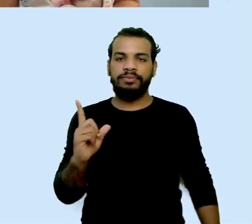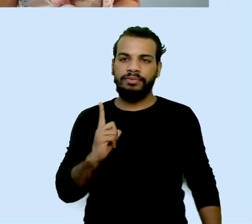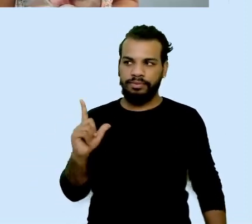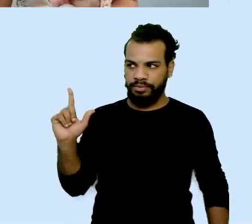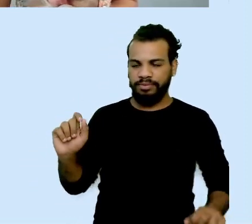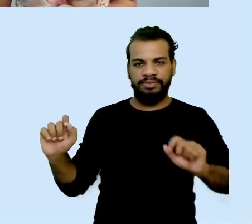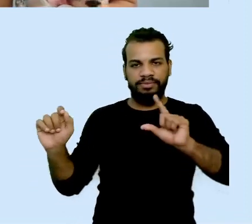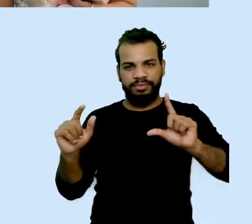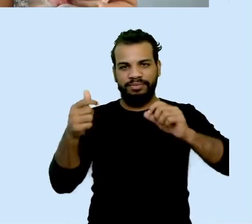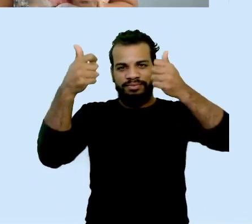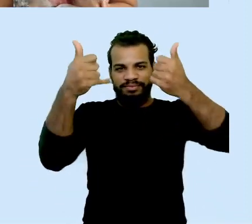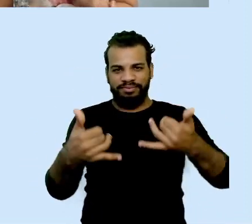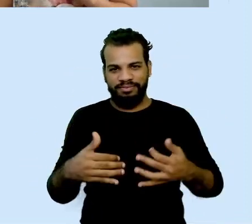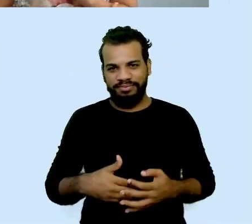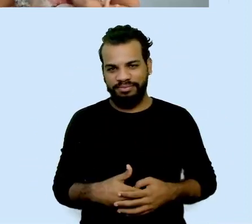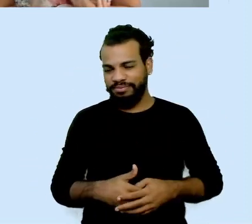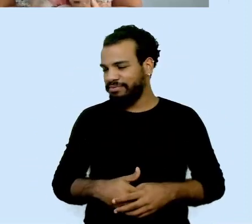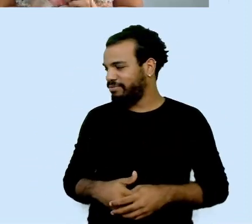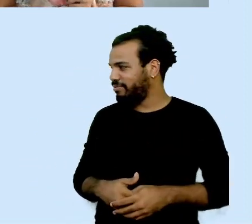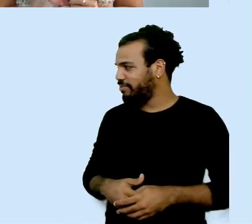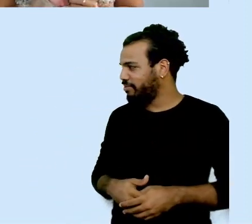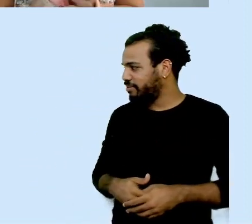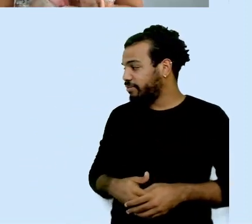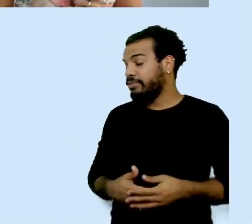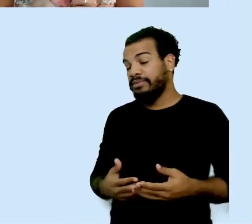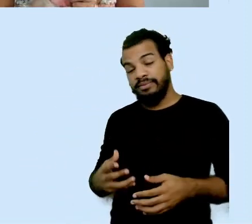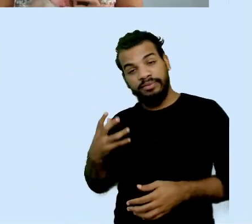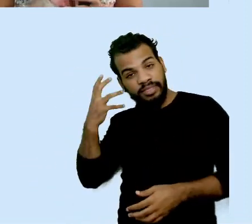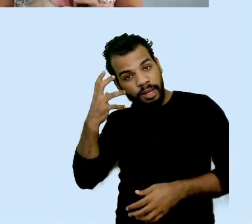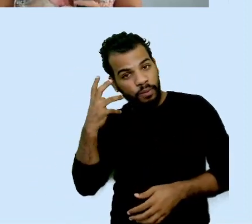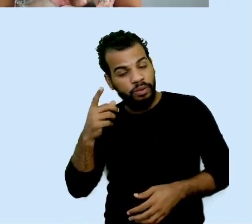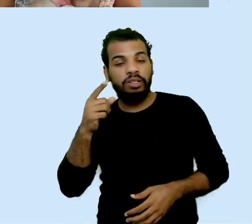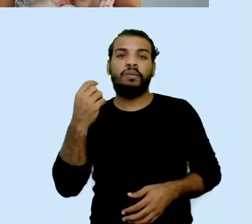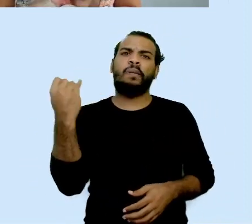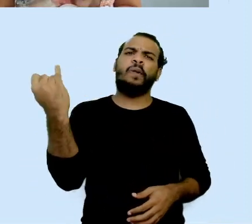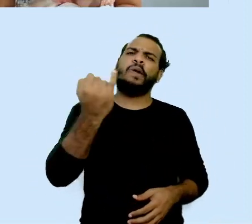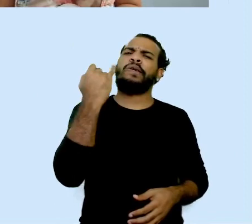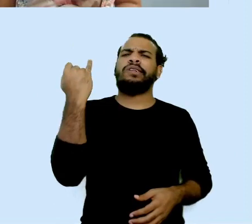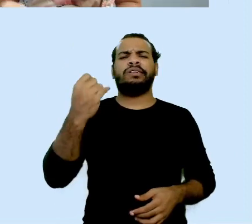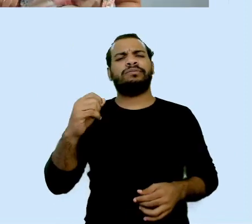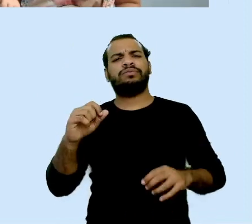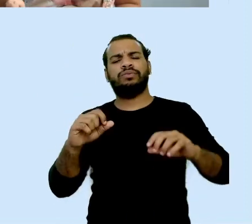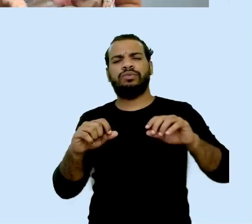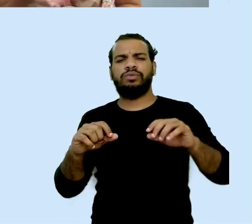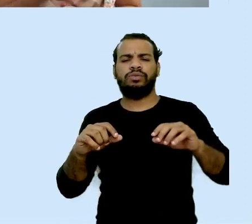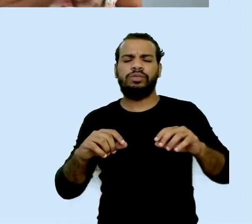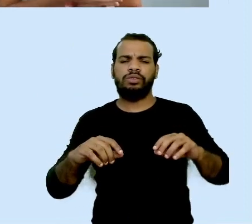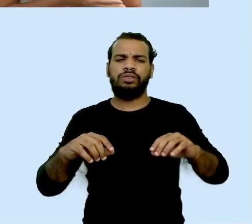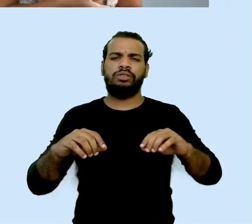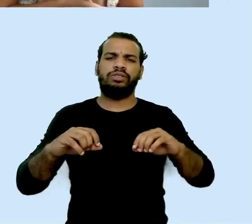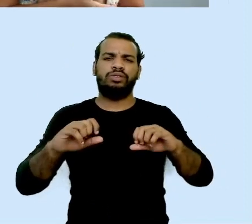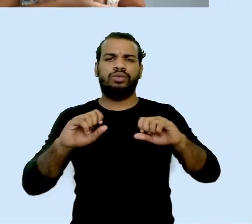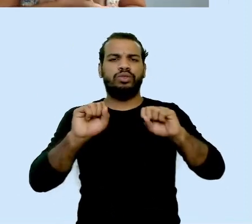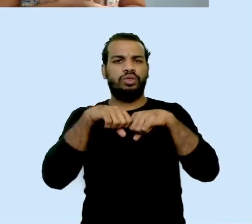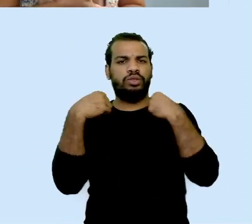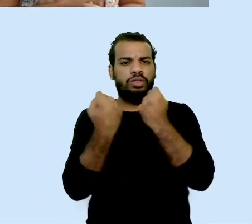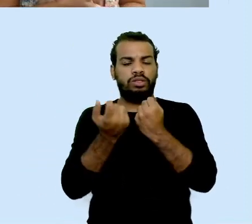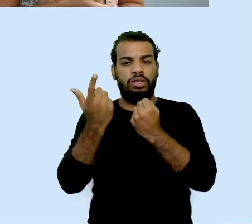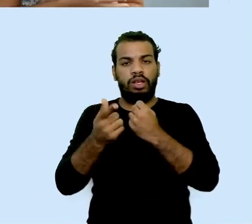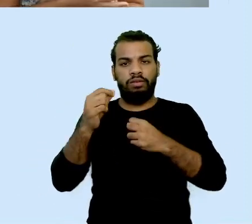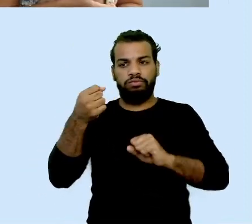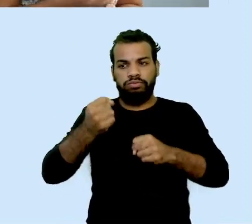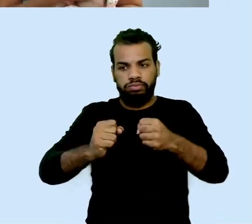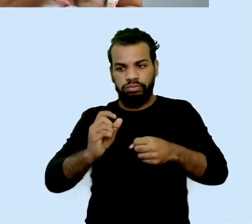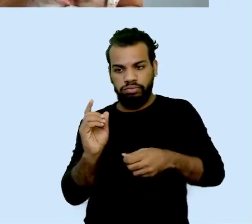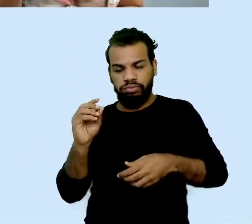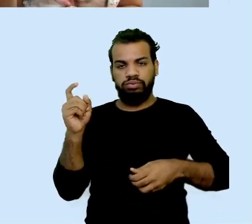vocês. A música se tornou tão importante para a sociedade que formou-se uma indústria voltada para ela, com